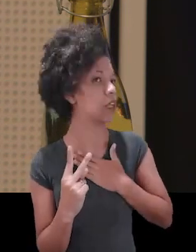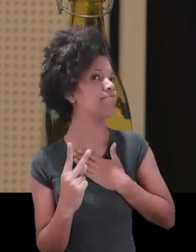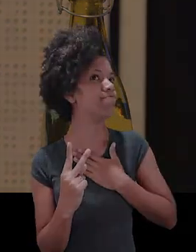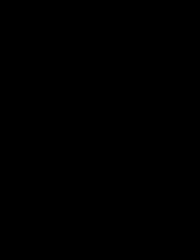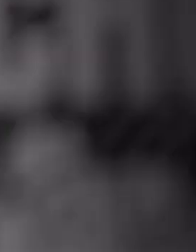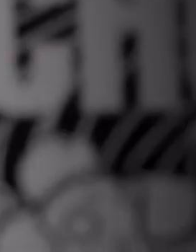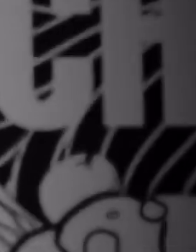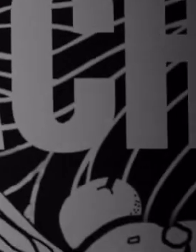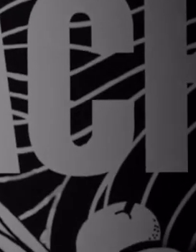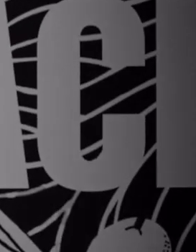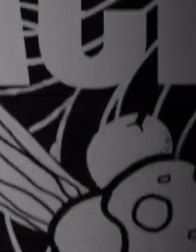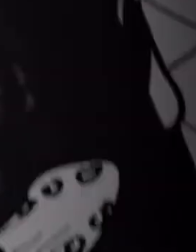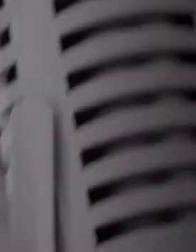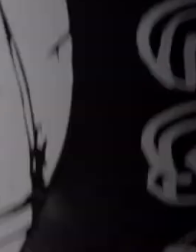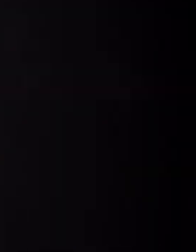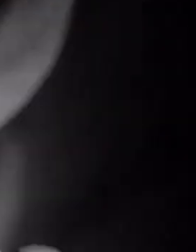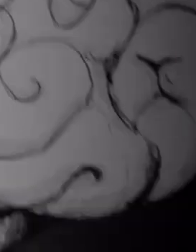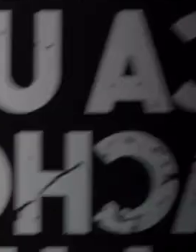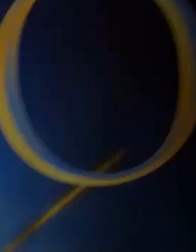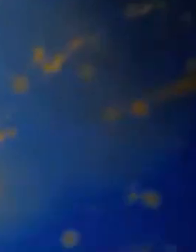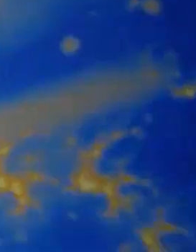que essa soldado um